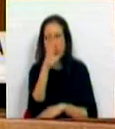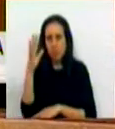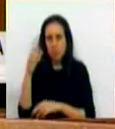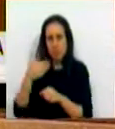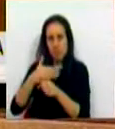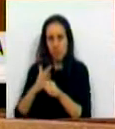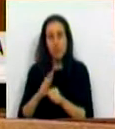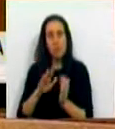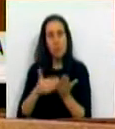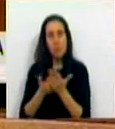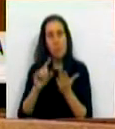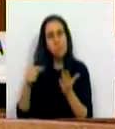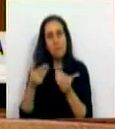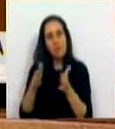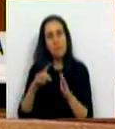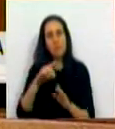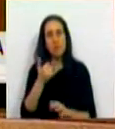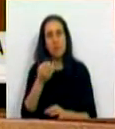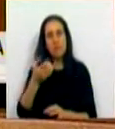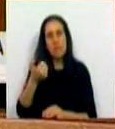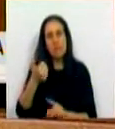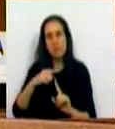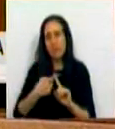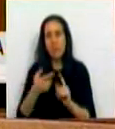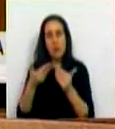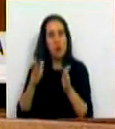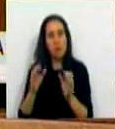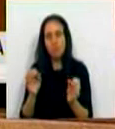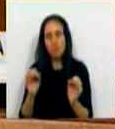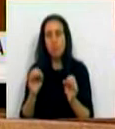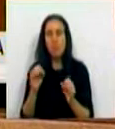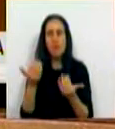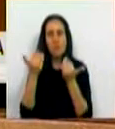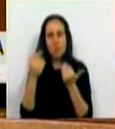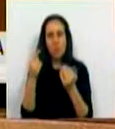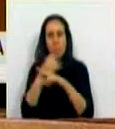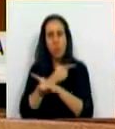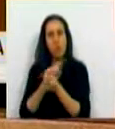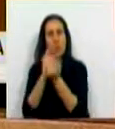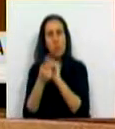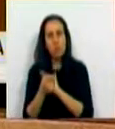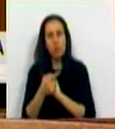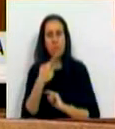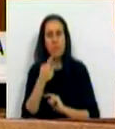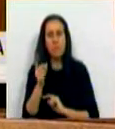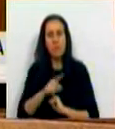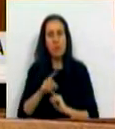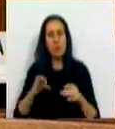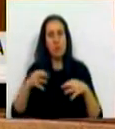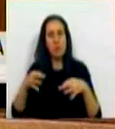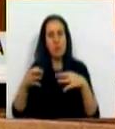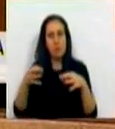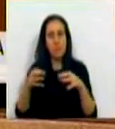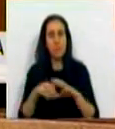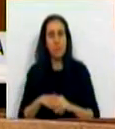aberto em 2015, mas não abriram, apesar de informações em contrário, que foram sendo sucessivamente adiadas.